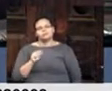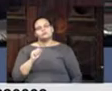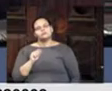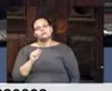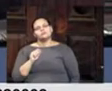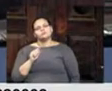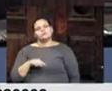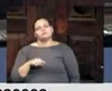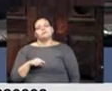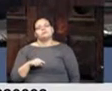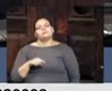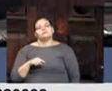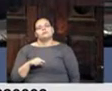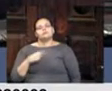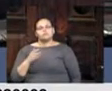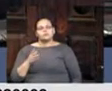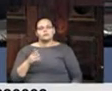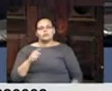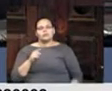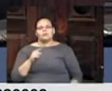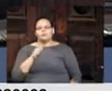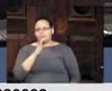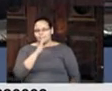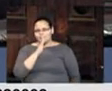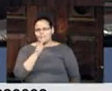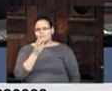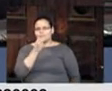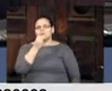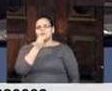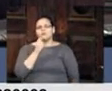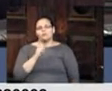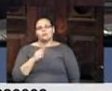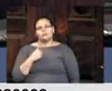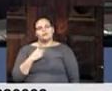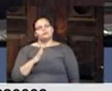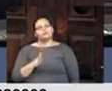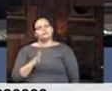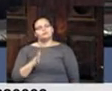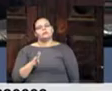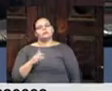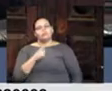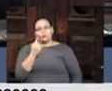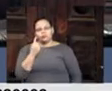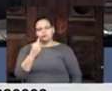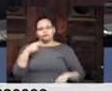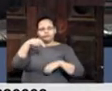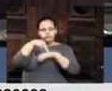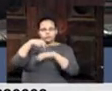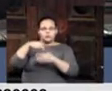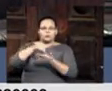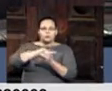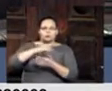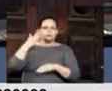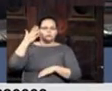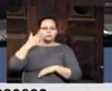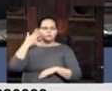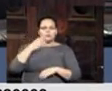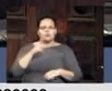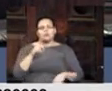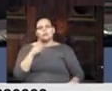deixar passar sob silêncio, mas nisso já fui atendido por um dos oradores que me antecederam, o deputado Paulo